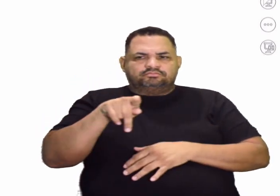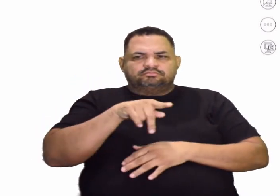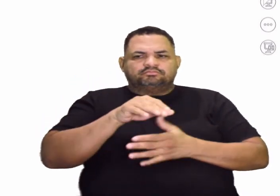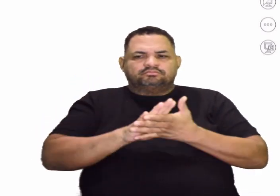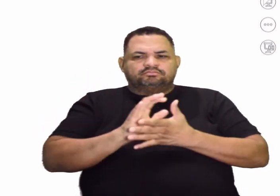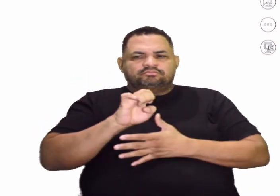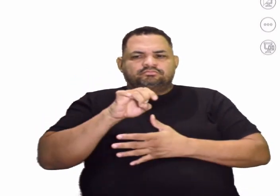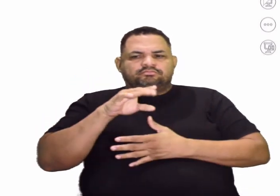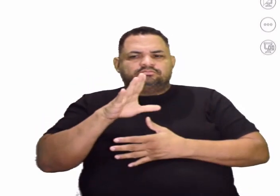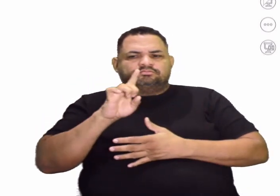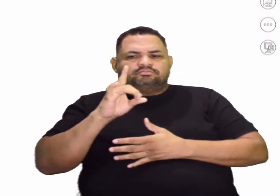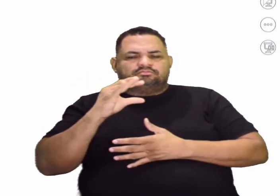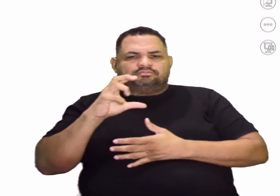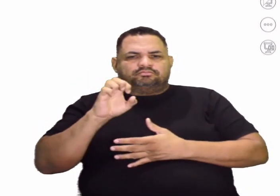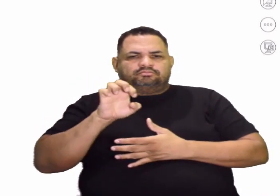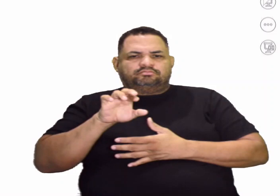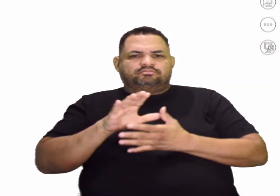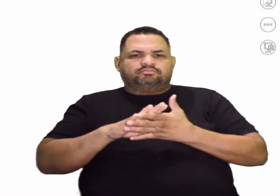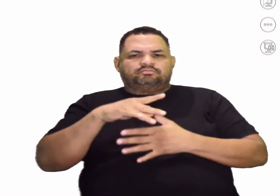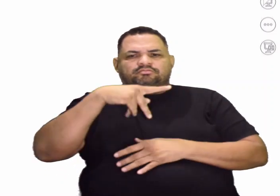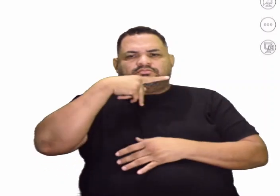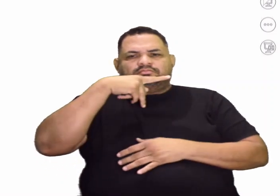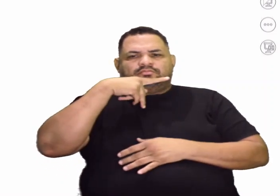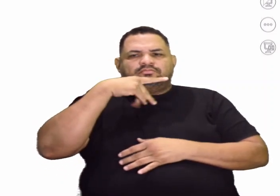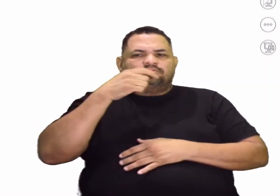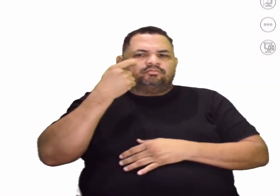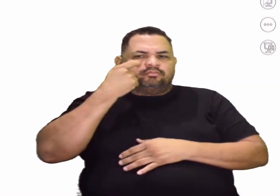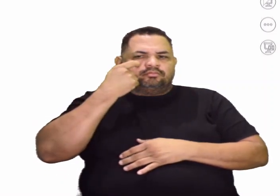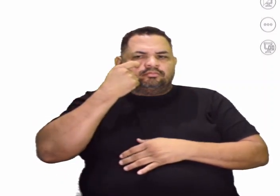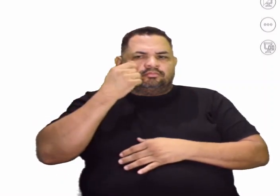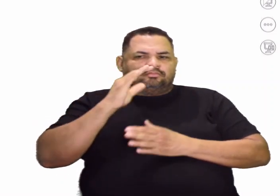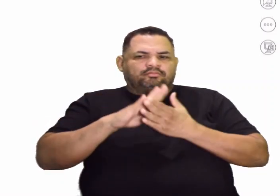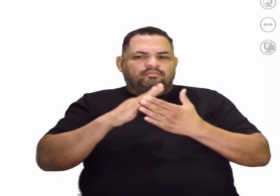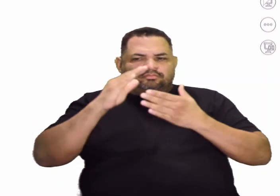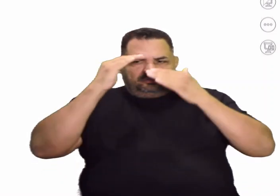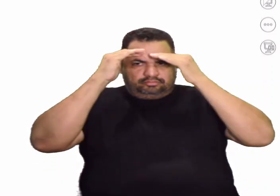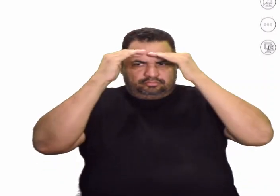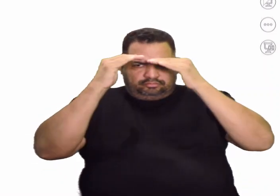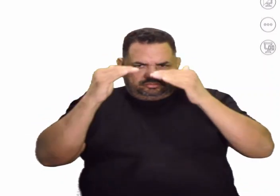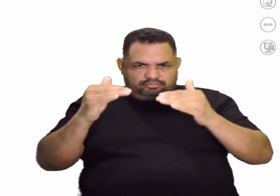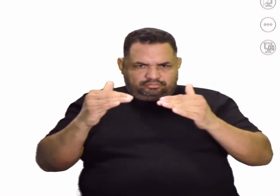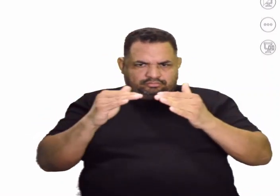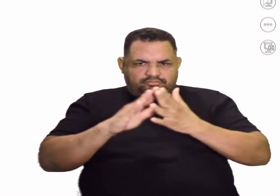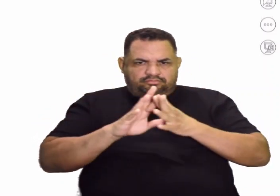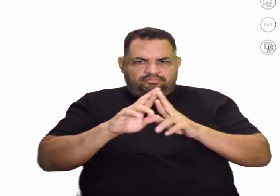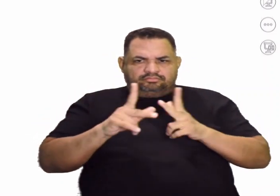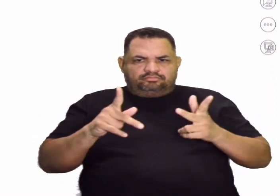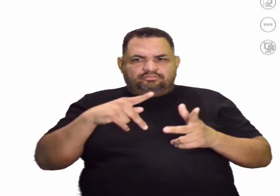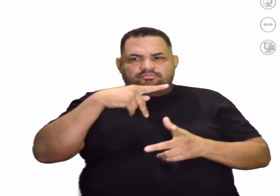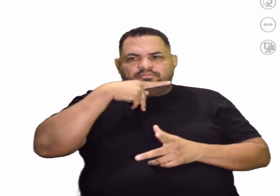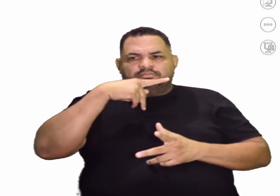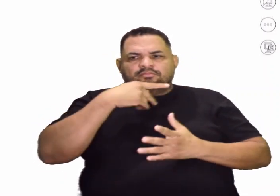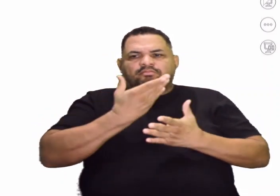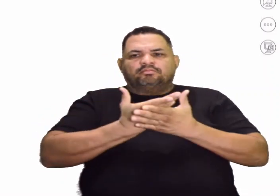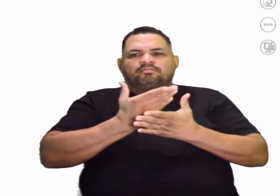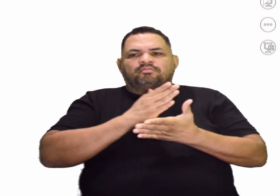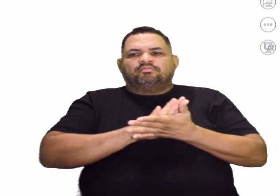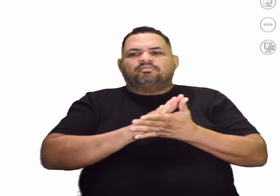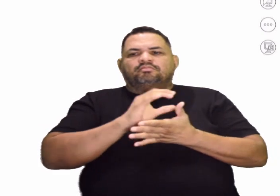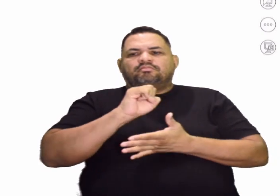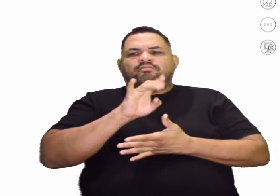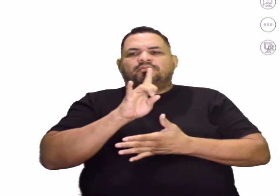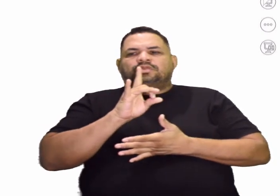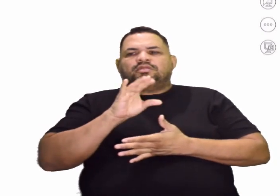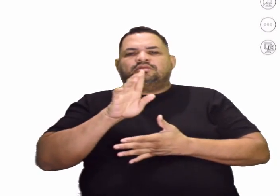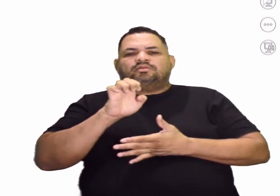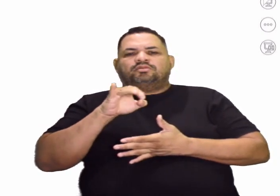Sócrates. O Platão que os humanistas reverenciam era diferente do Platão interpretado por Santo